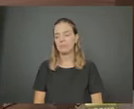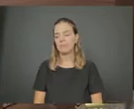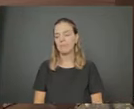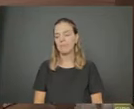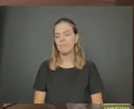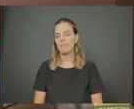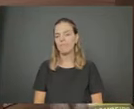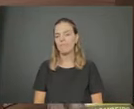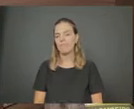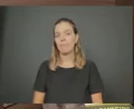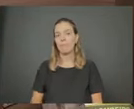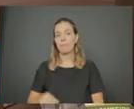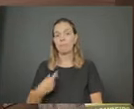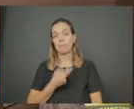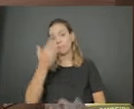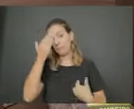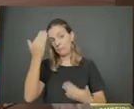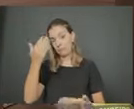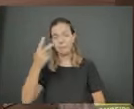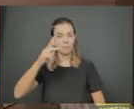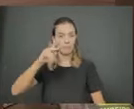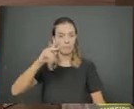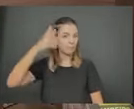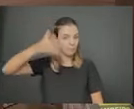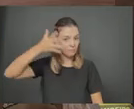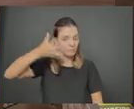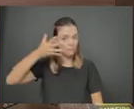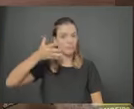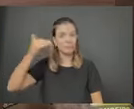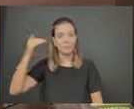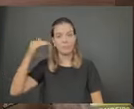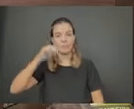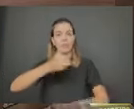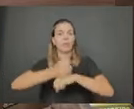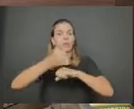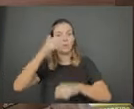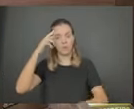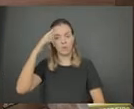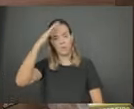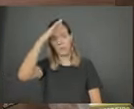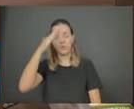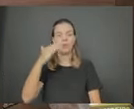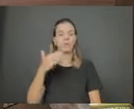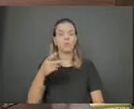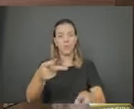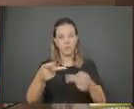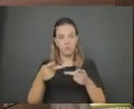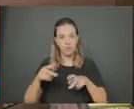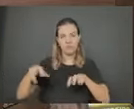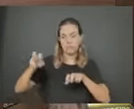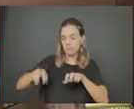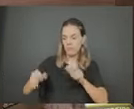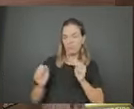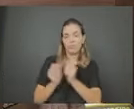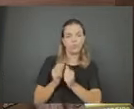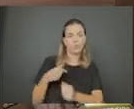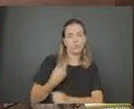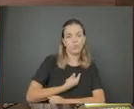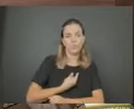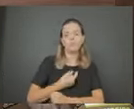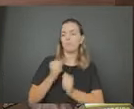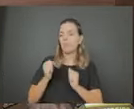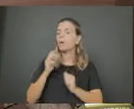Agradecemos as palavras do Coronel Utz. Convido o Coronel que venha à mesa conosco para que possa responder os